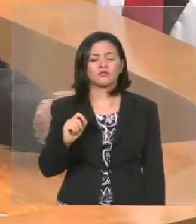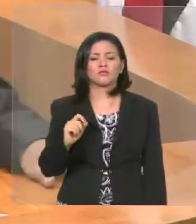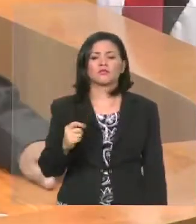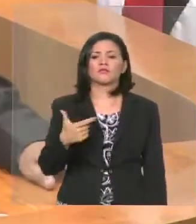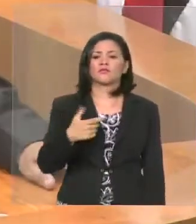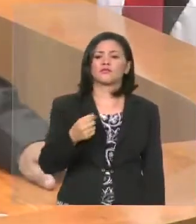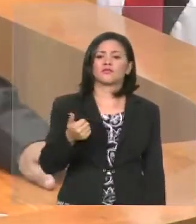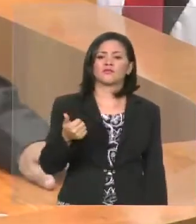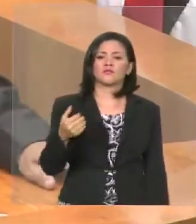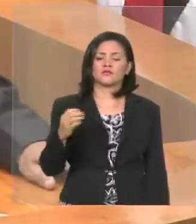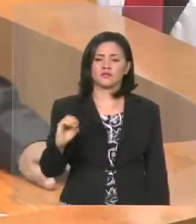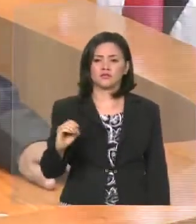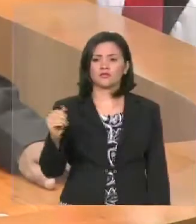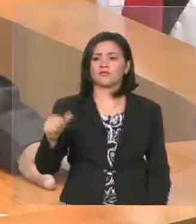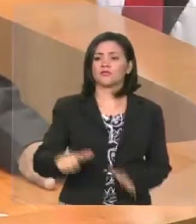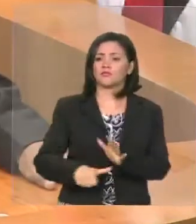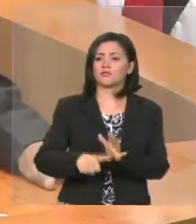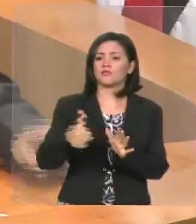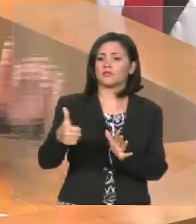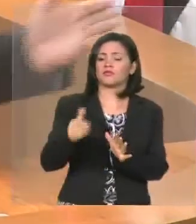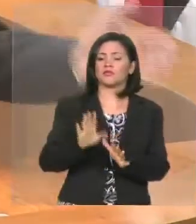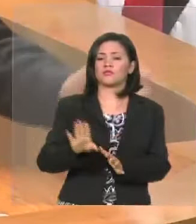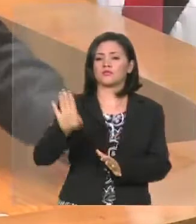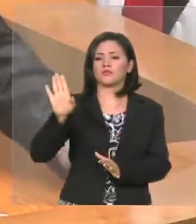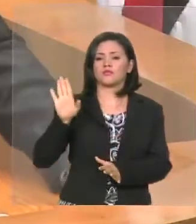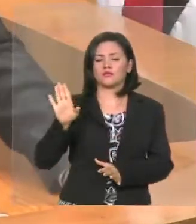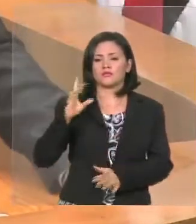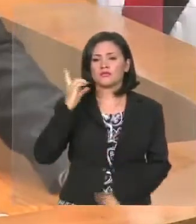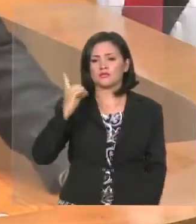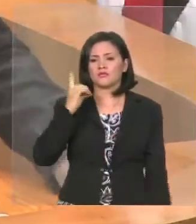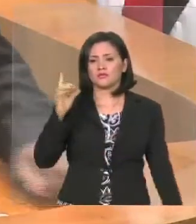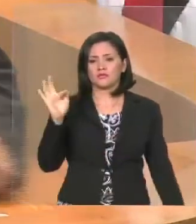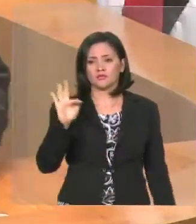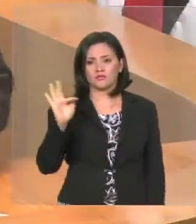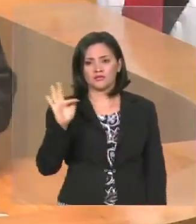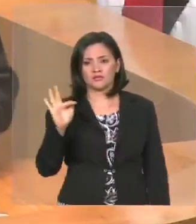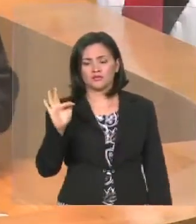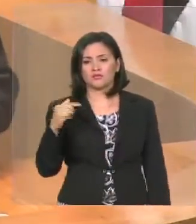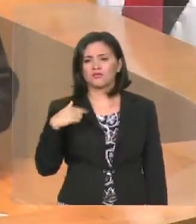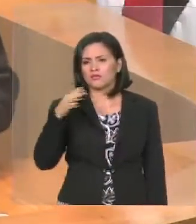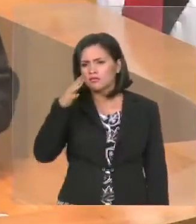que me candidatei a deputado federal, obtendo quase 23 mil votos,